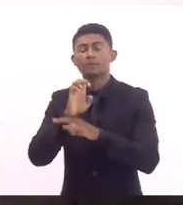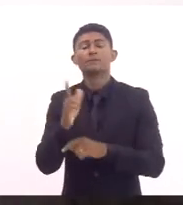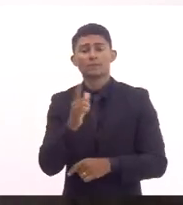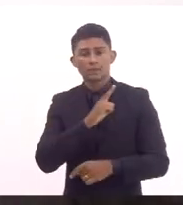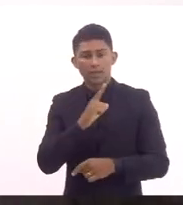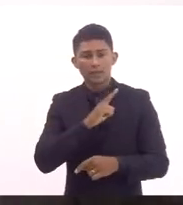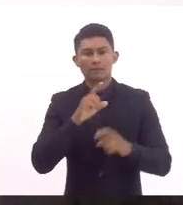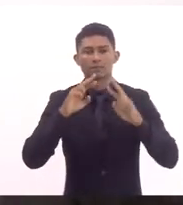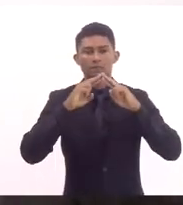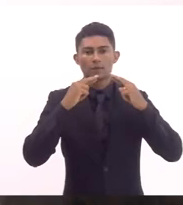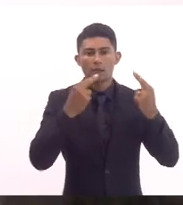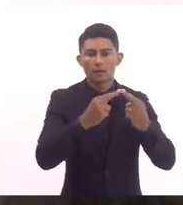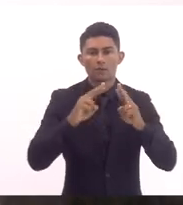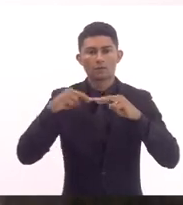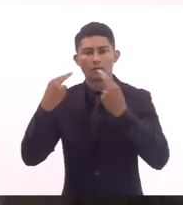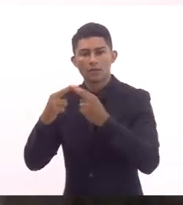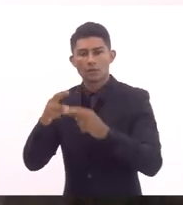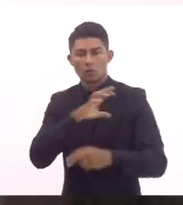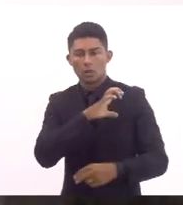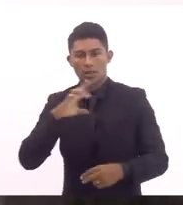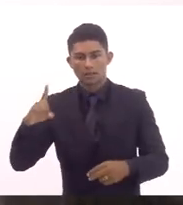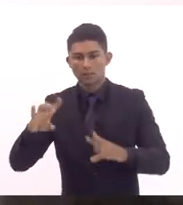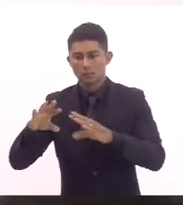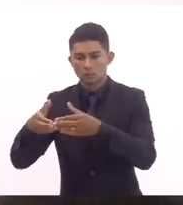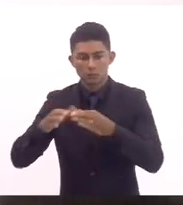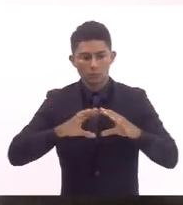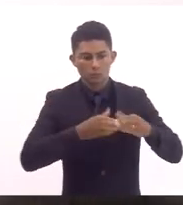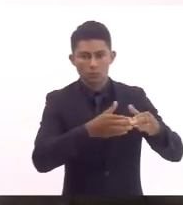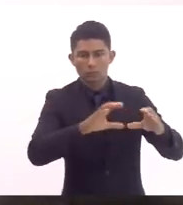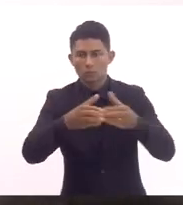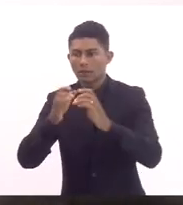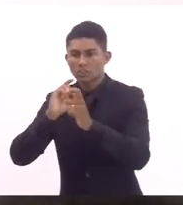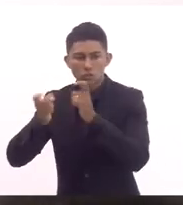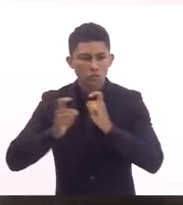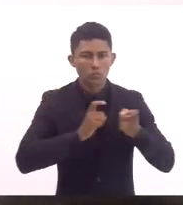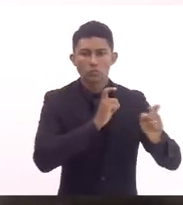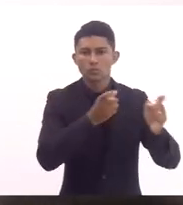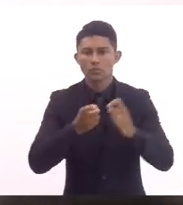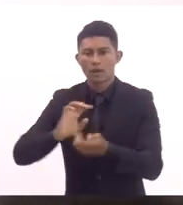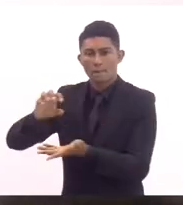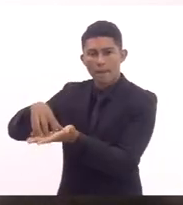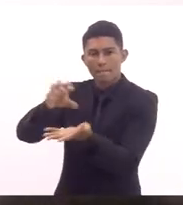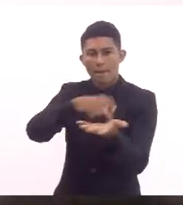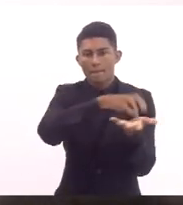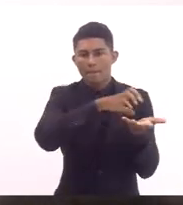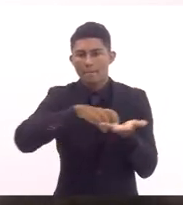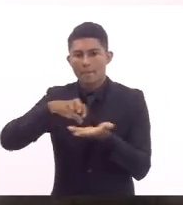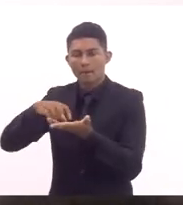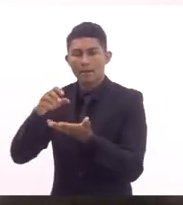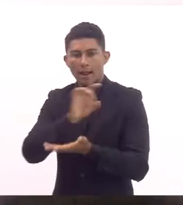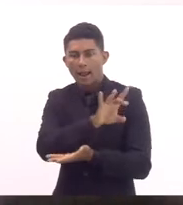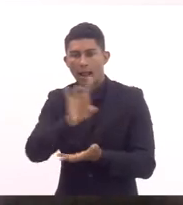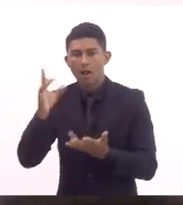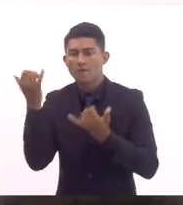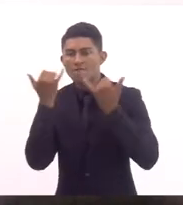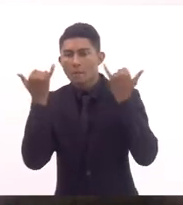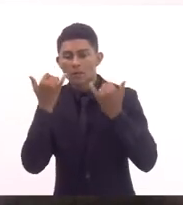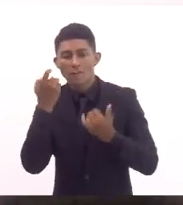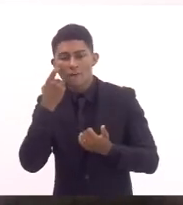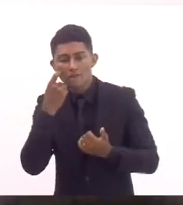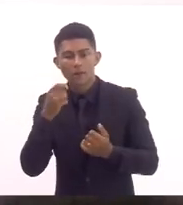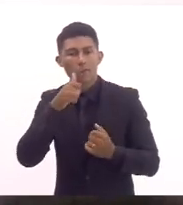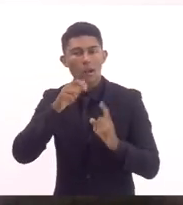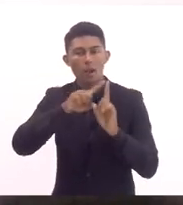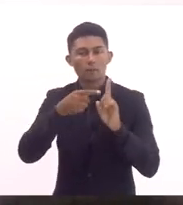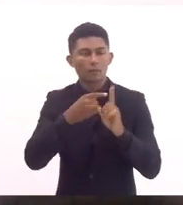que essas coordenações foram discutindo que estava acontecendo na prática trazemos os dados das suas unidades trazendo é índice de mortalidade